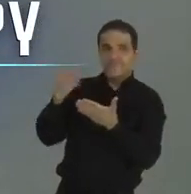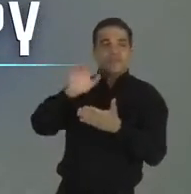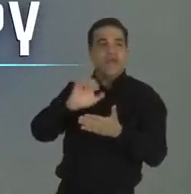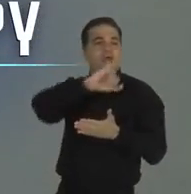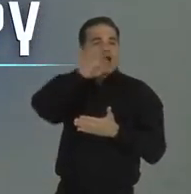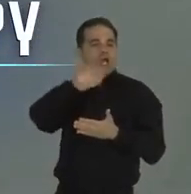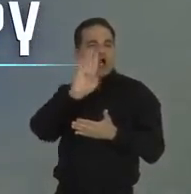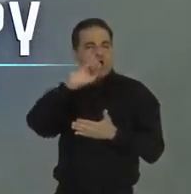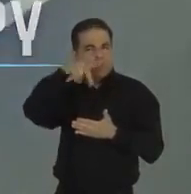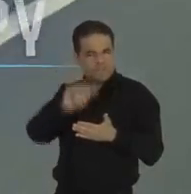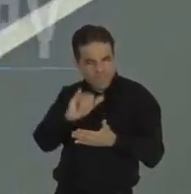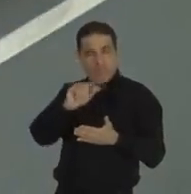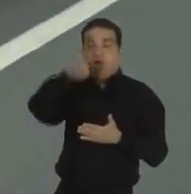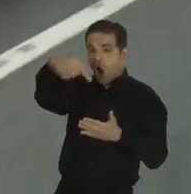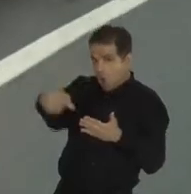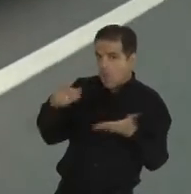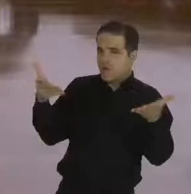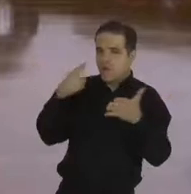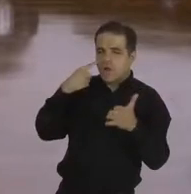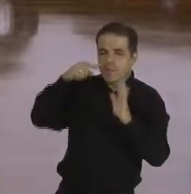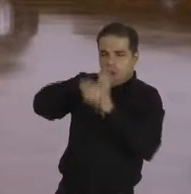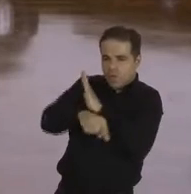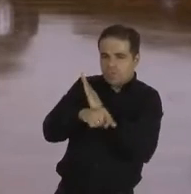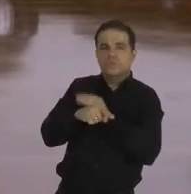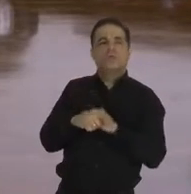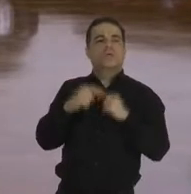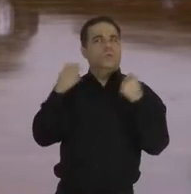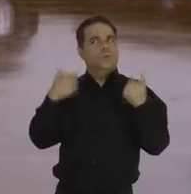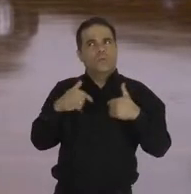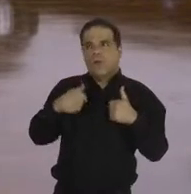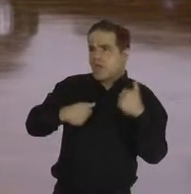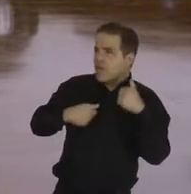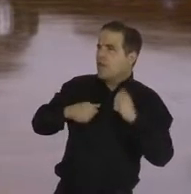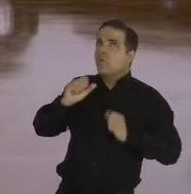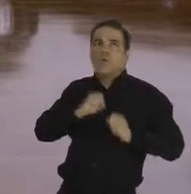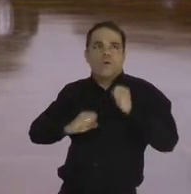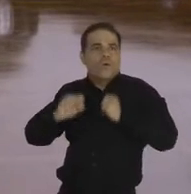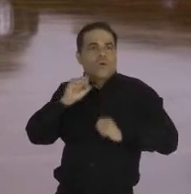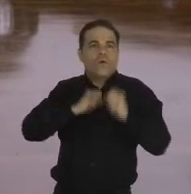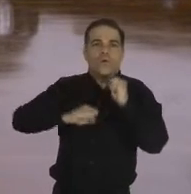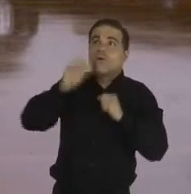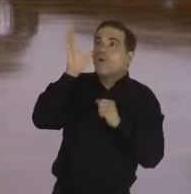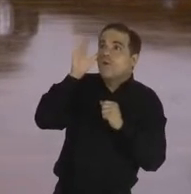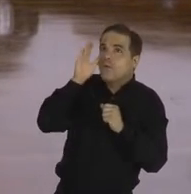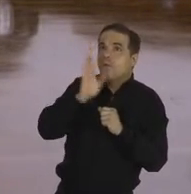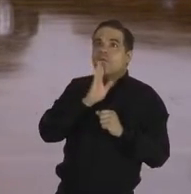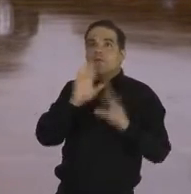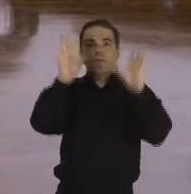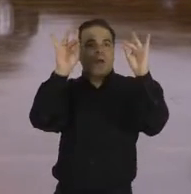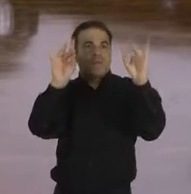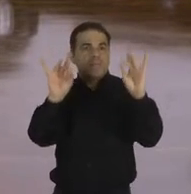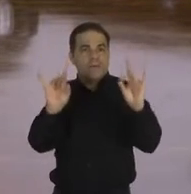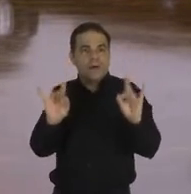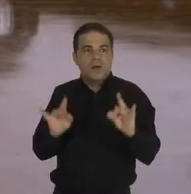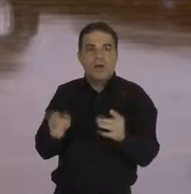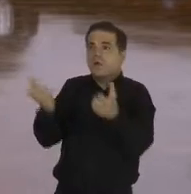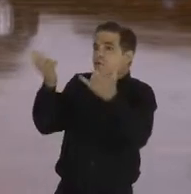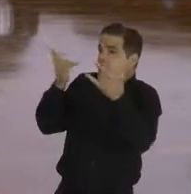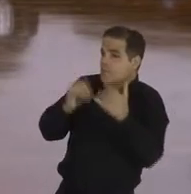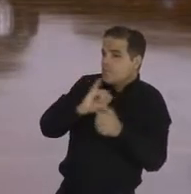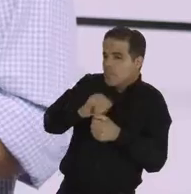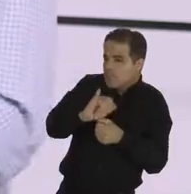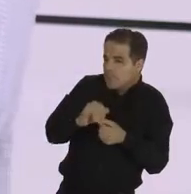veículo que vamos conhecer mais a fundo hoje a pena Estou bastante curiosa para ver aí todos os detalhes e Felipe Como